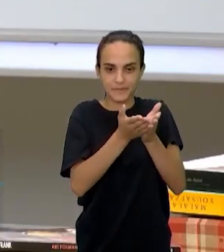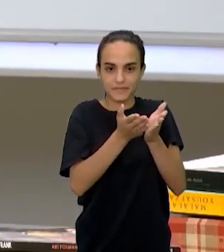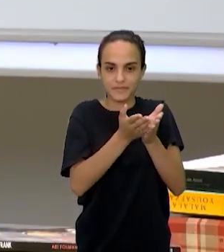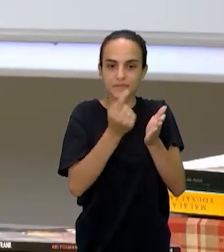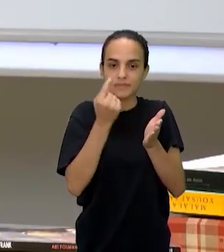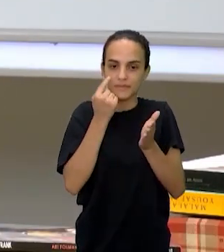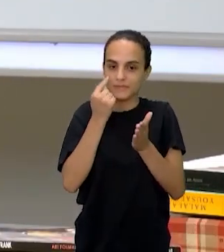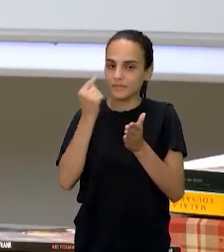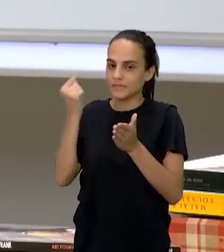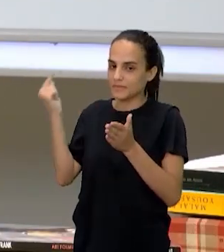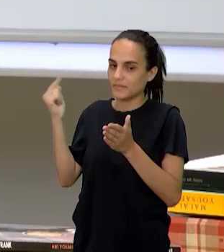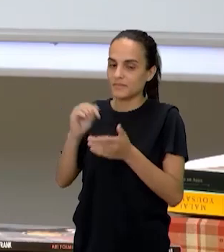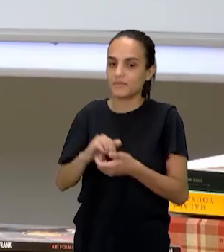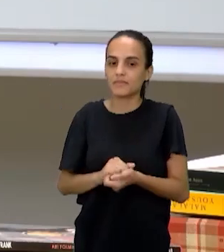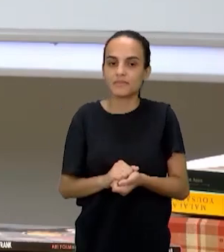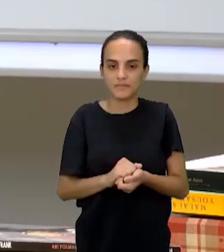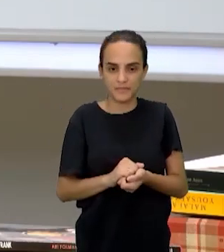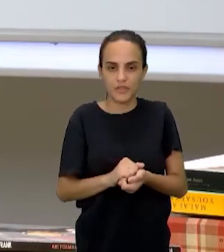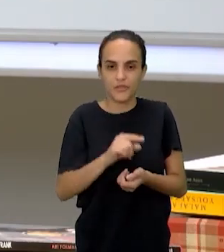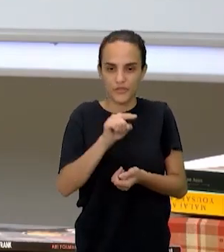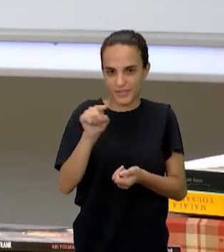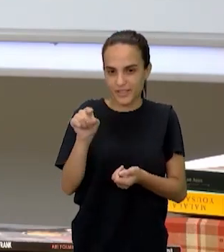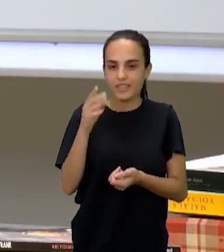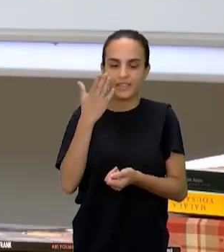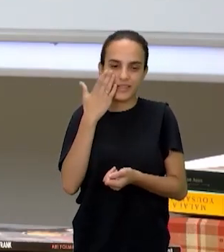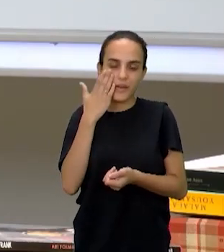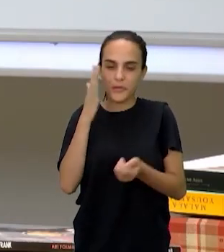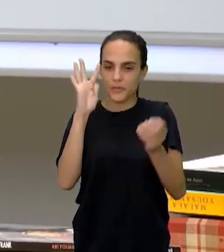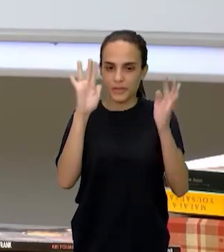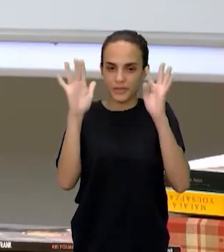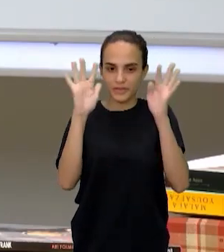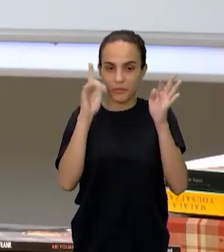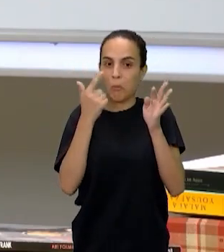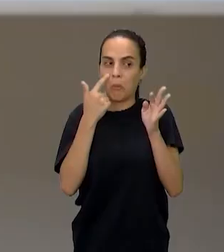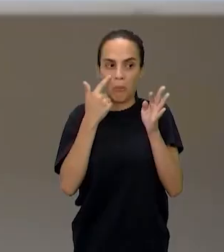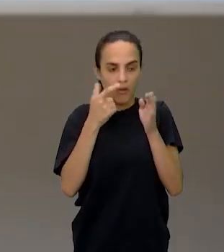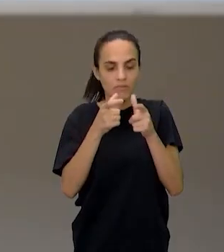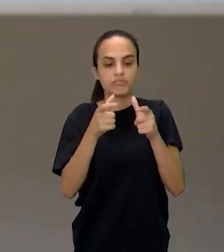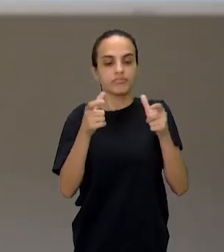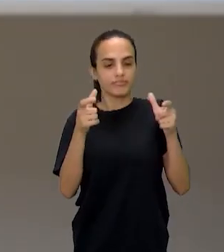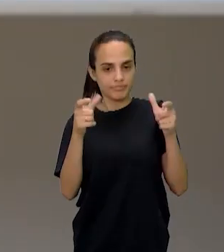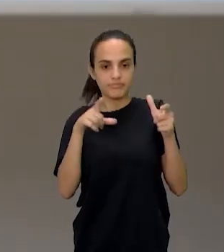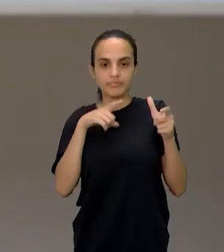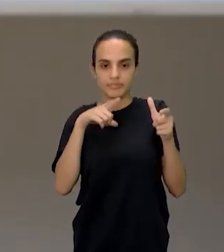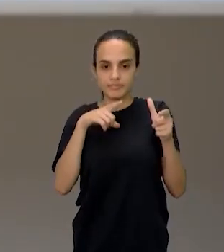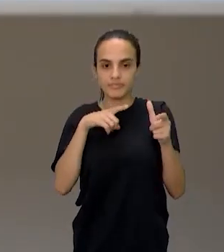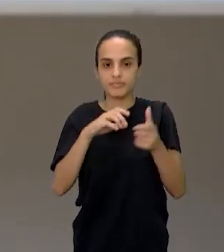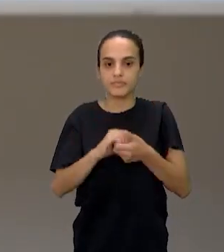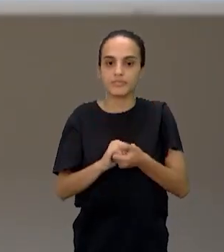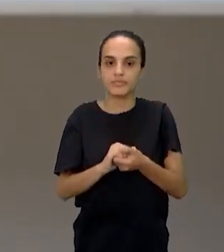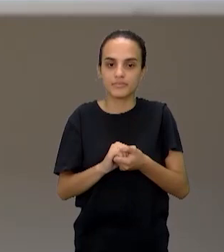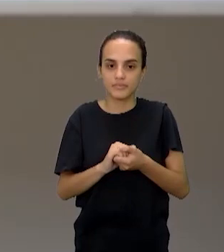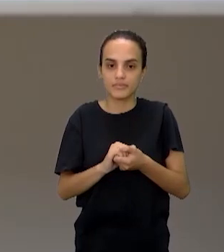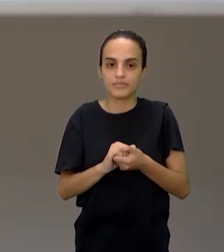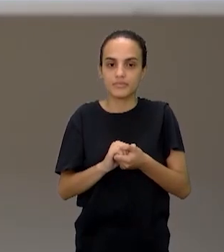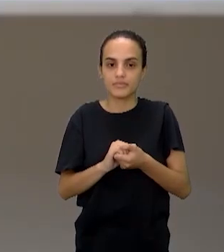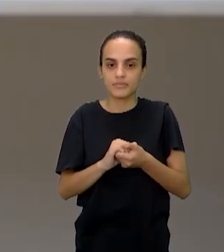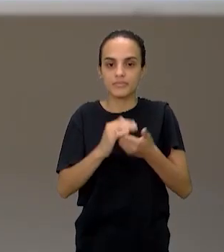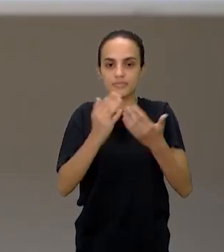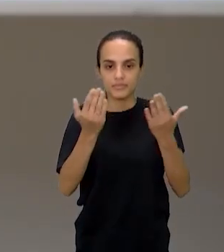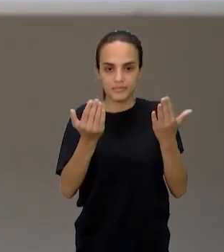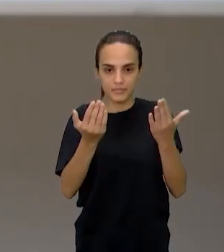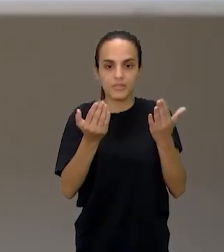terem uma noção, né? Vocês sabem, mas é só para refletir. Olha o tamanho disso aqui, né? E aí é o livro mais